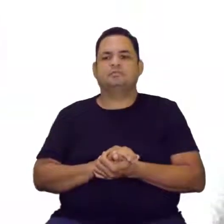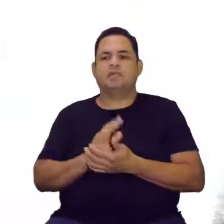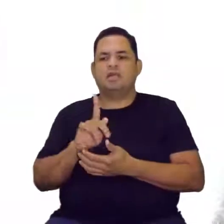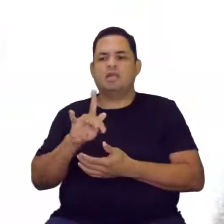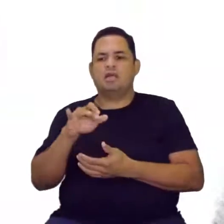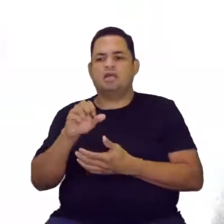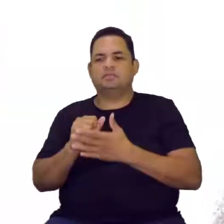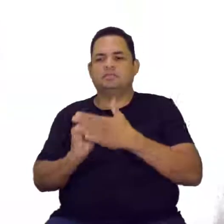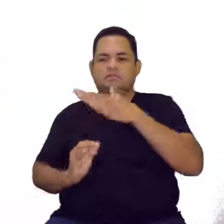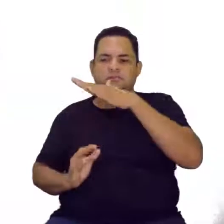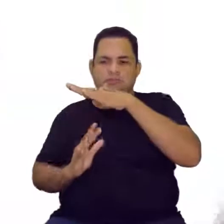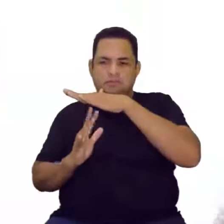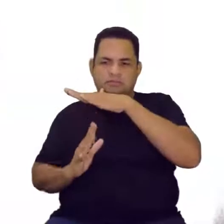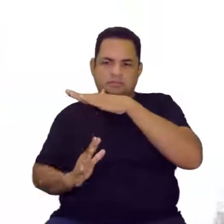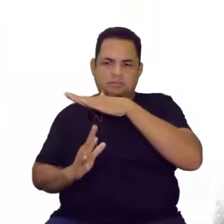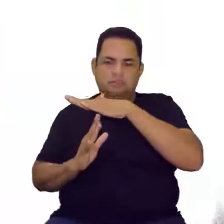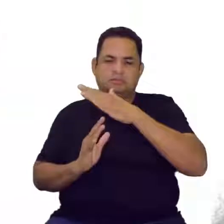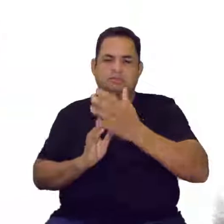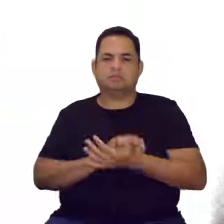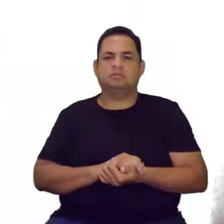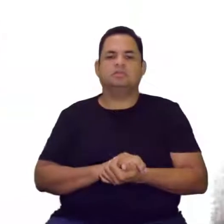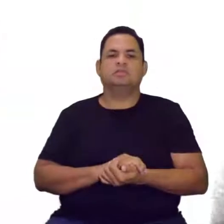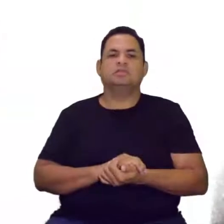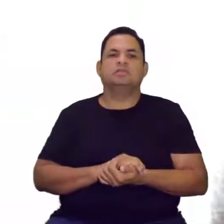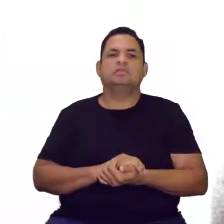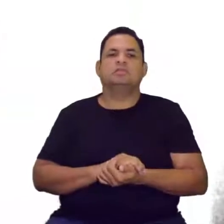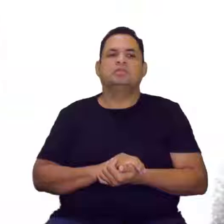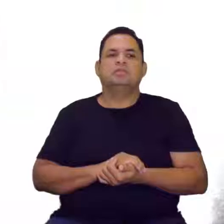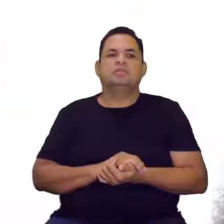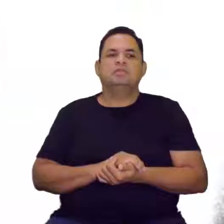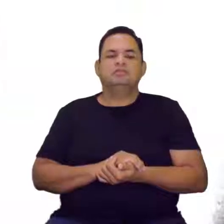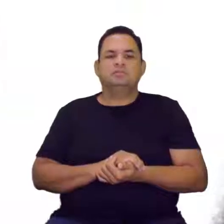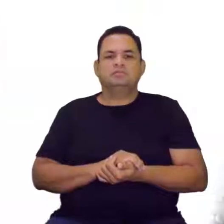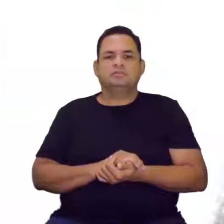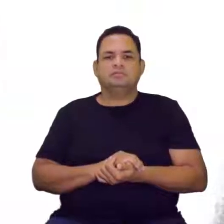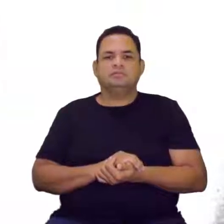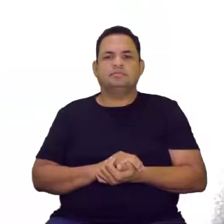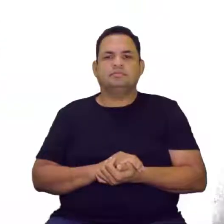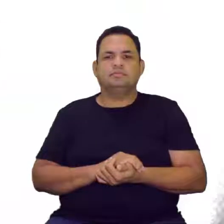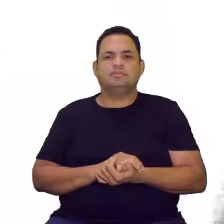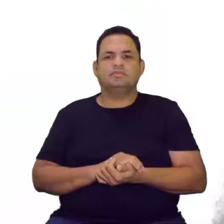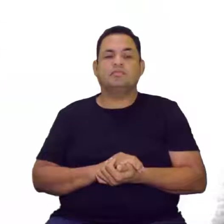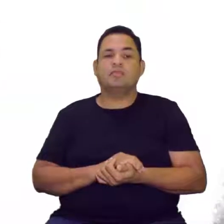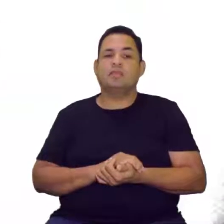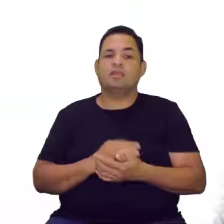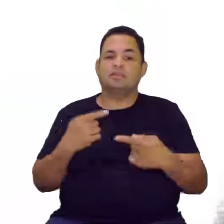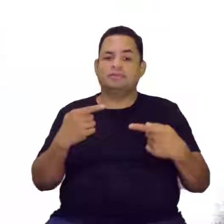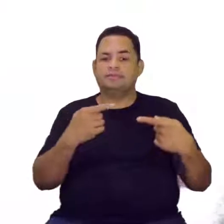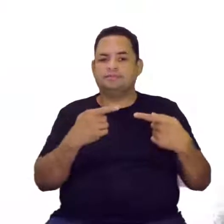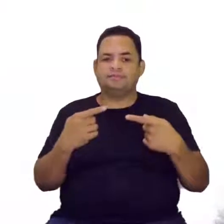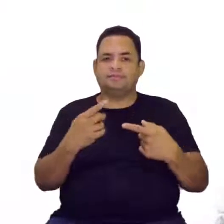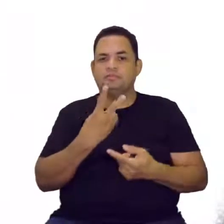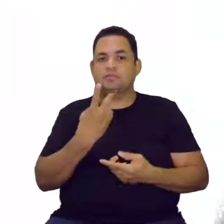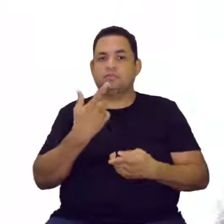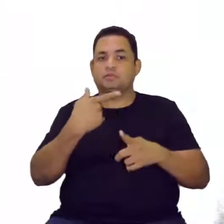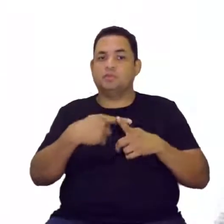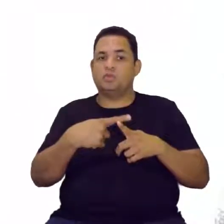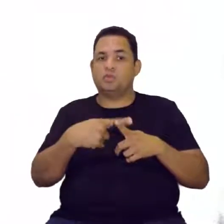nosso efeito estufa. Foram relacionados a duas situações esse